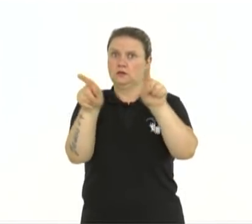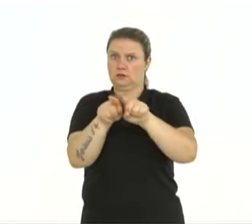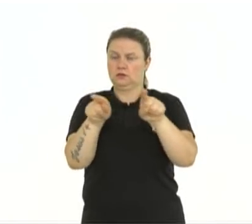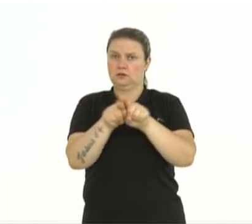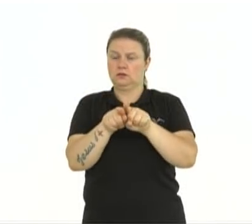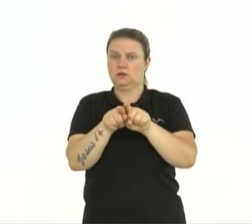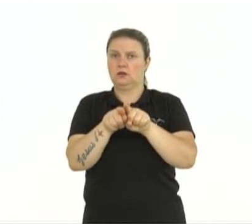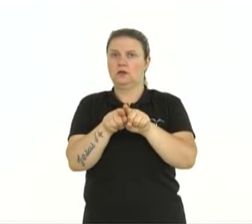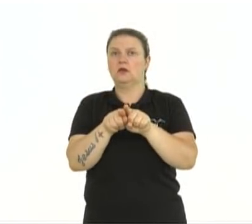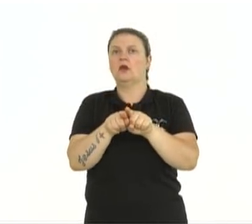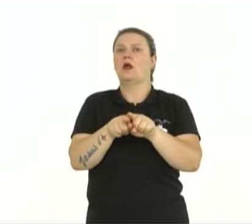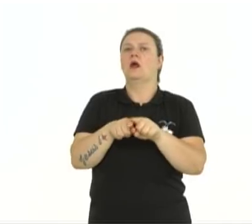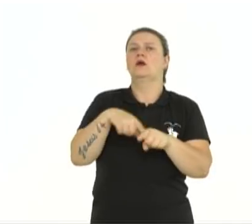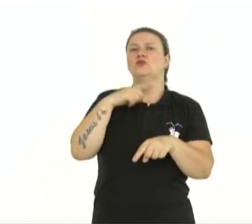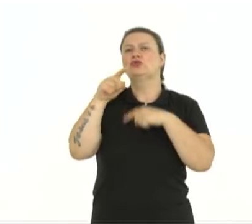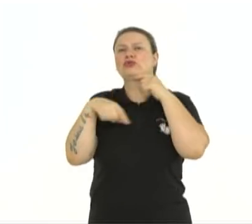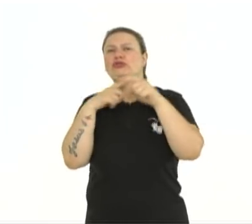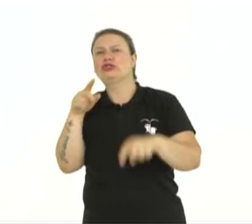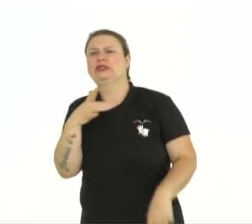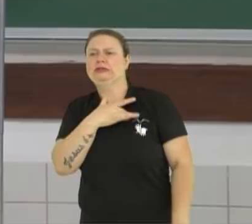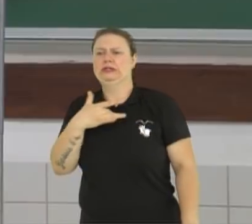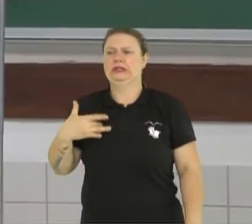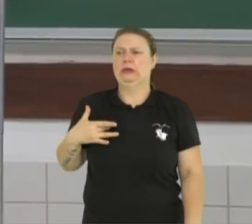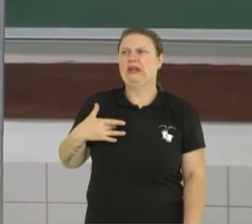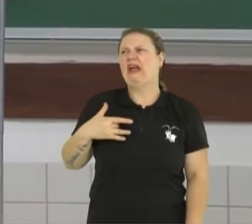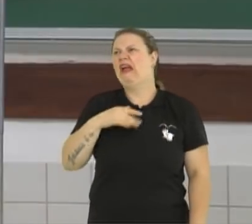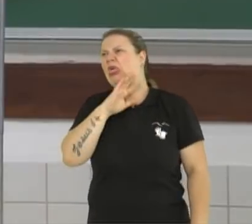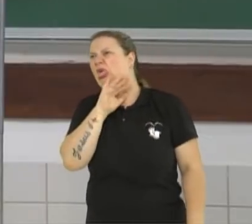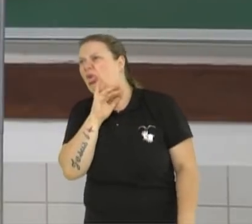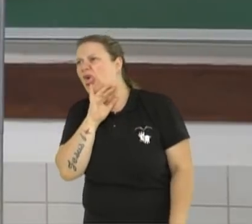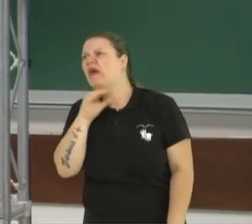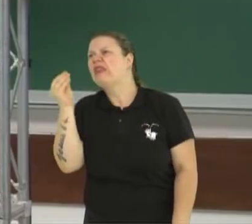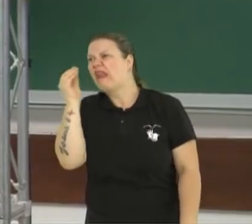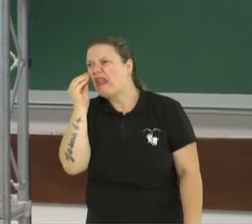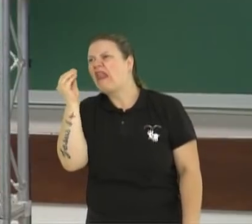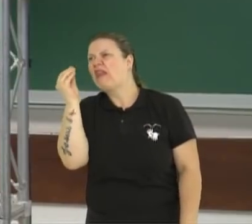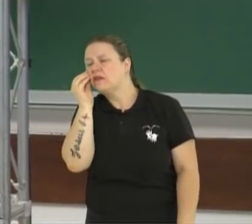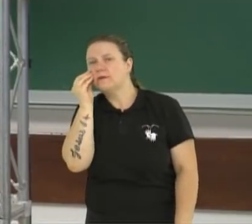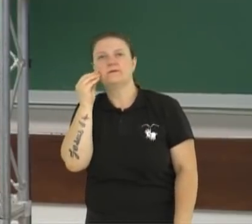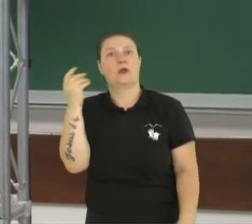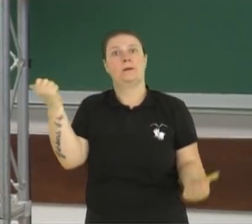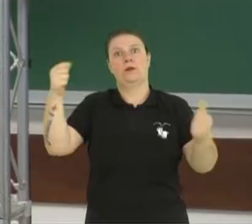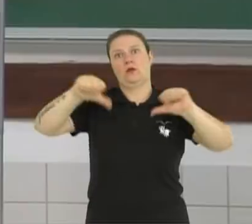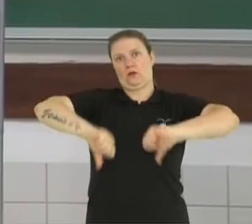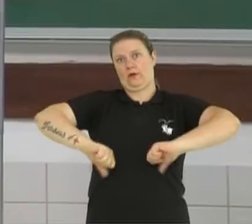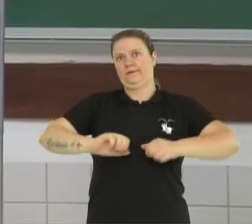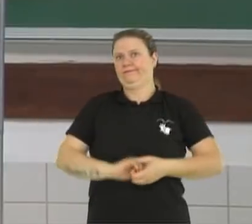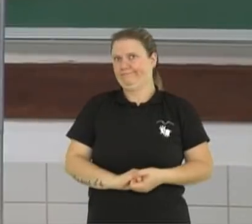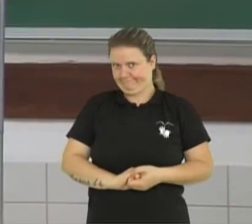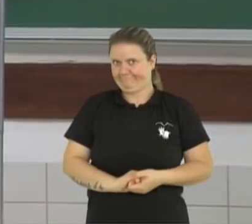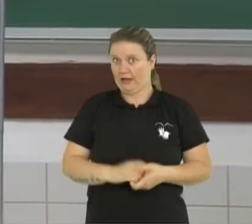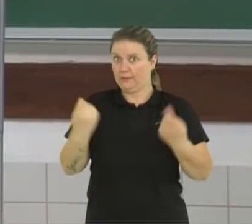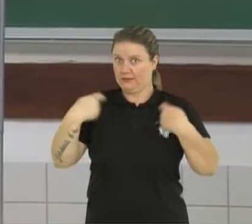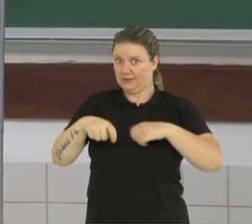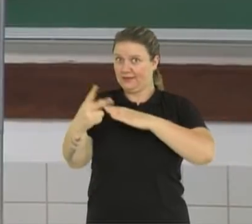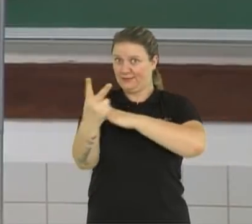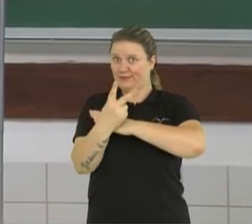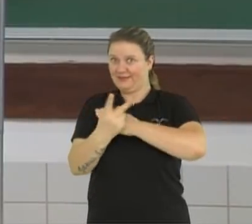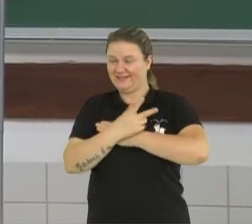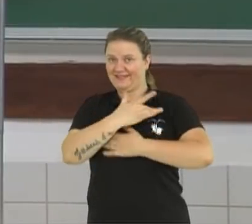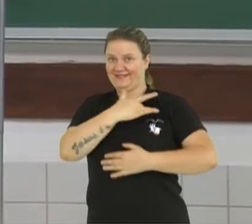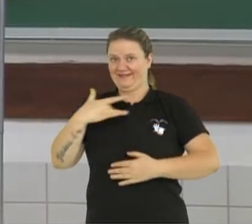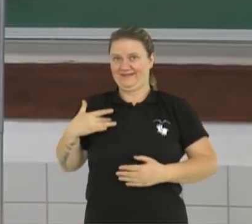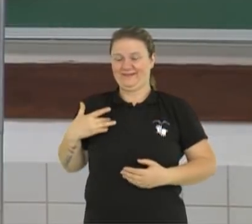adianta você tentar fazer sem estar com uma saúde legal. E o que fica para vocês para casa? Para